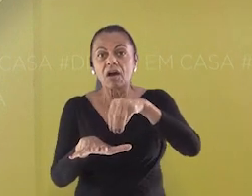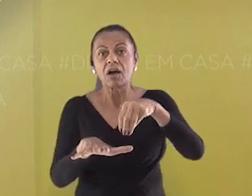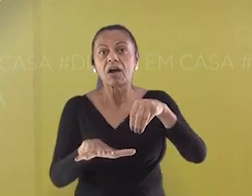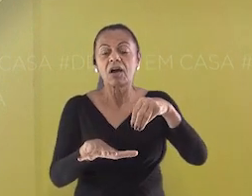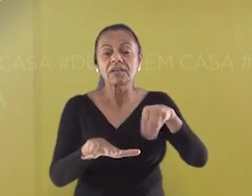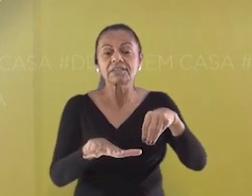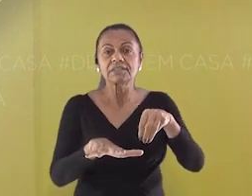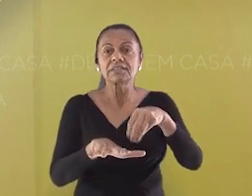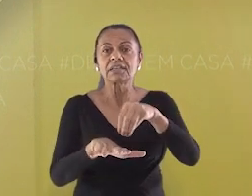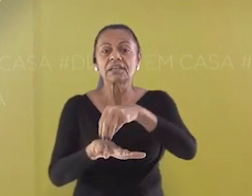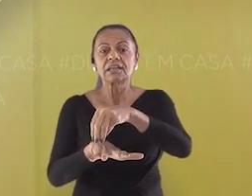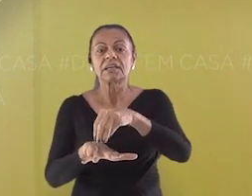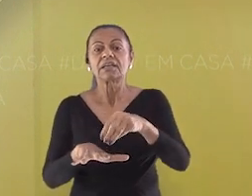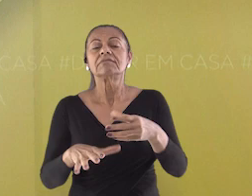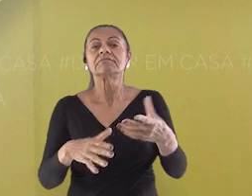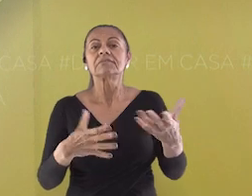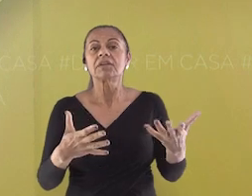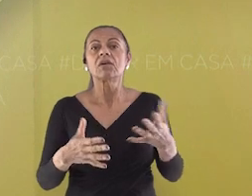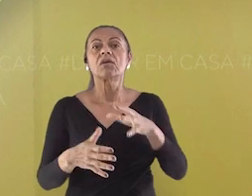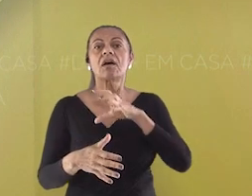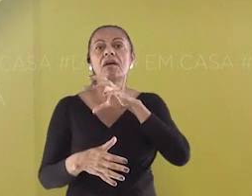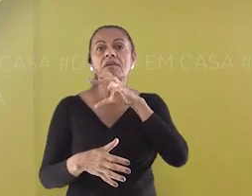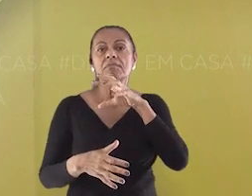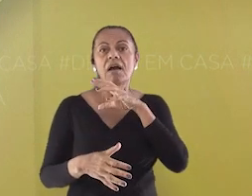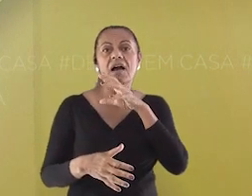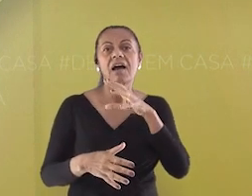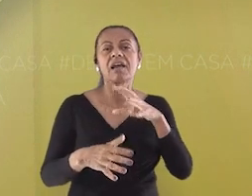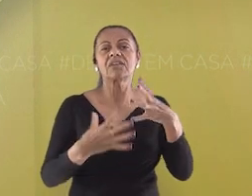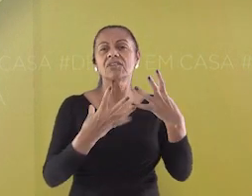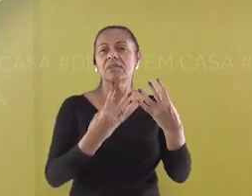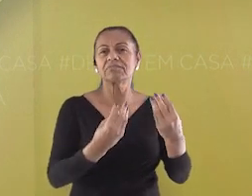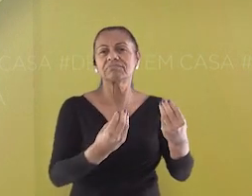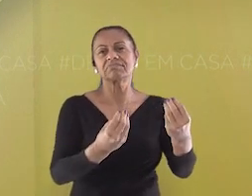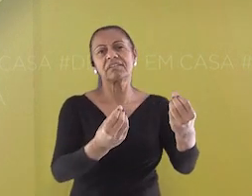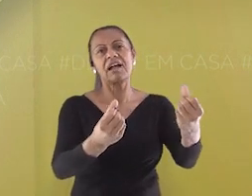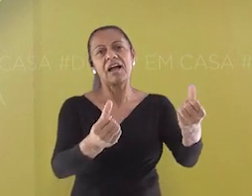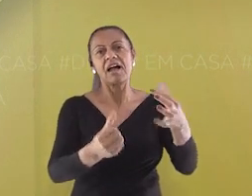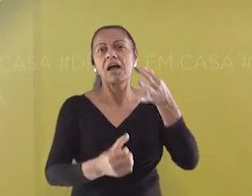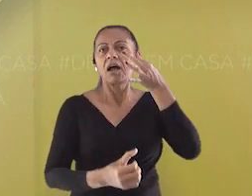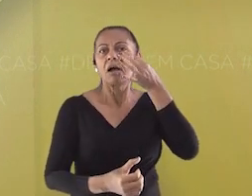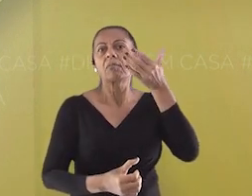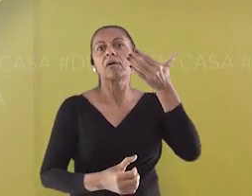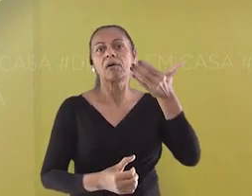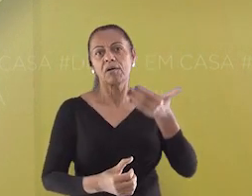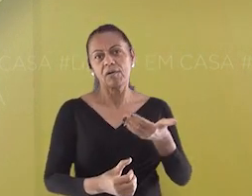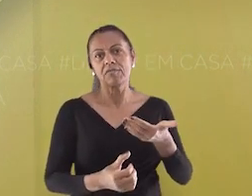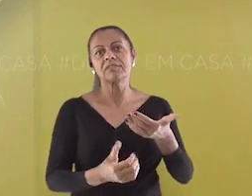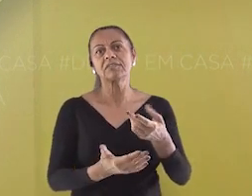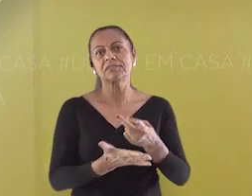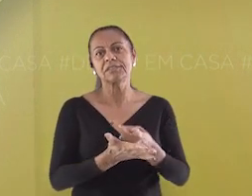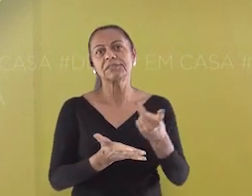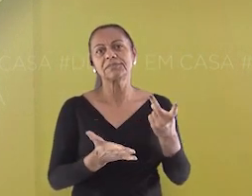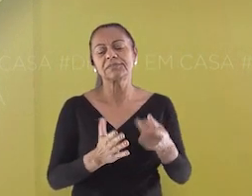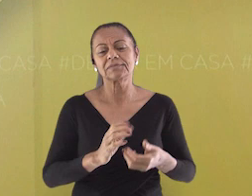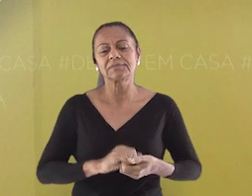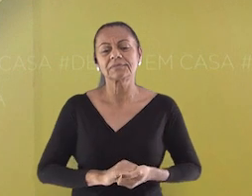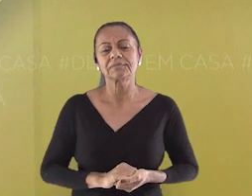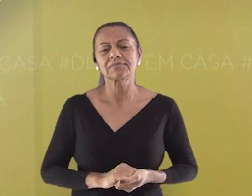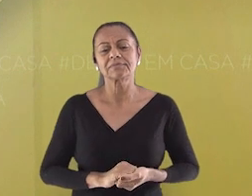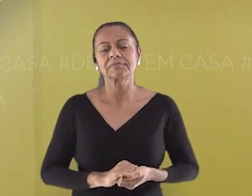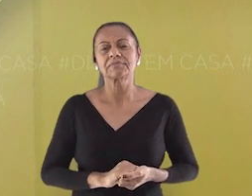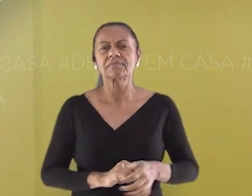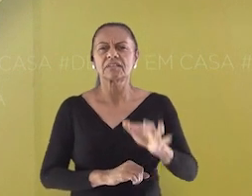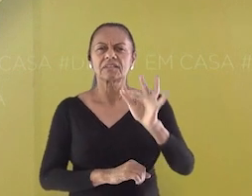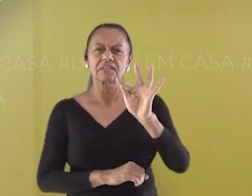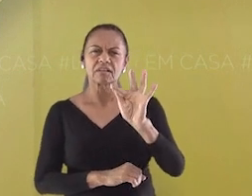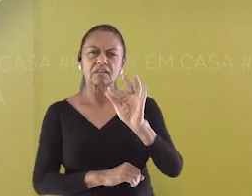vários lugares envolve extinções em massas pela qual o nosso planeta já passou.